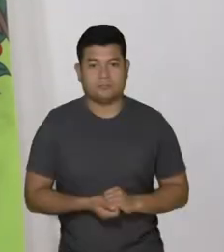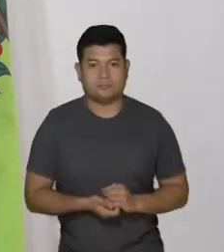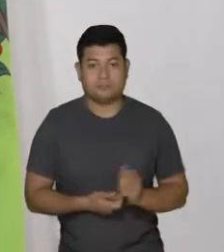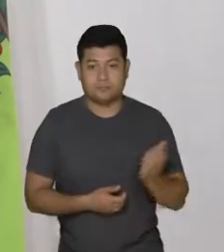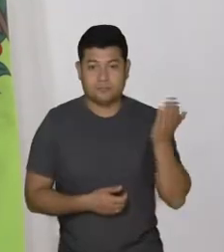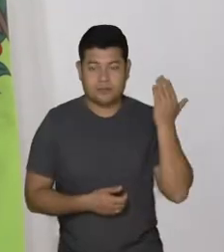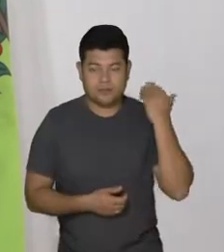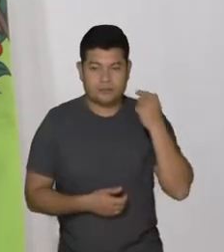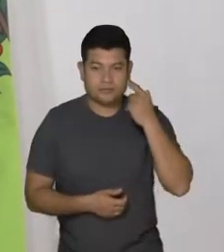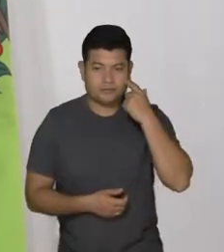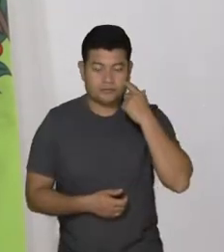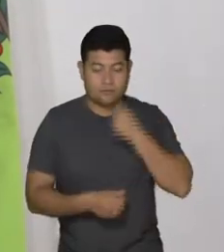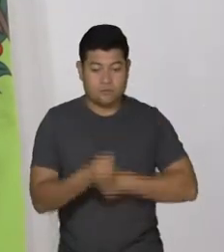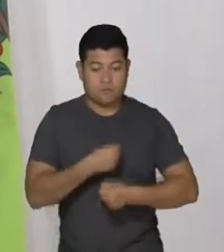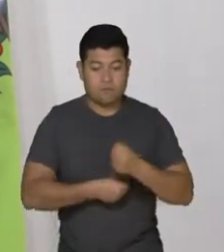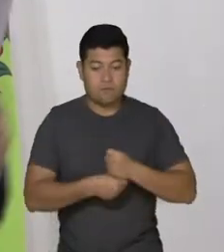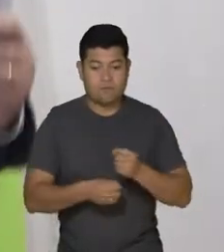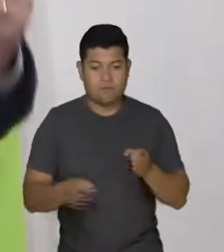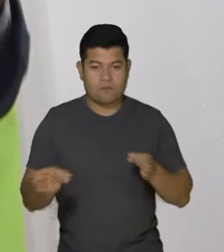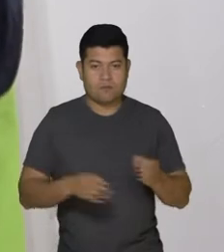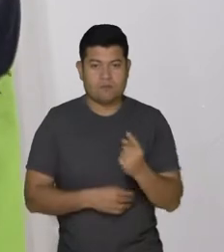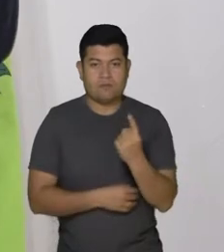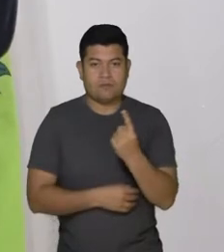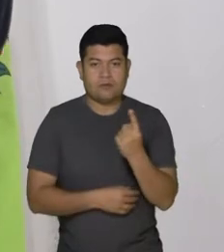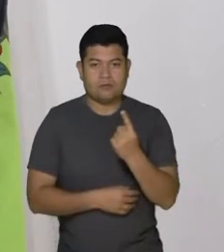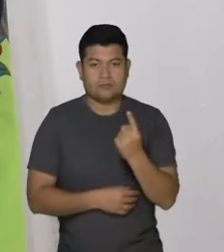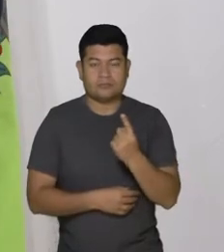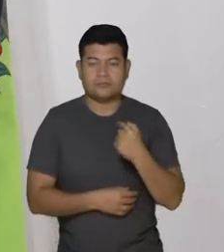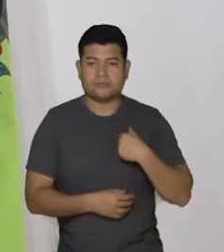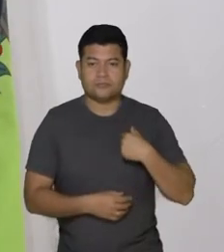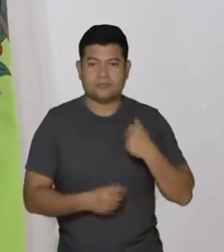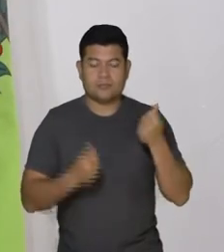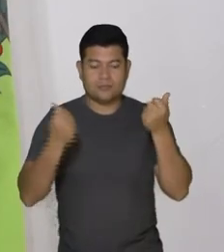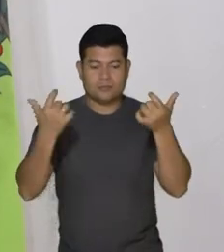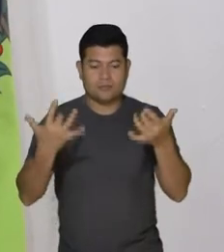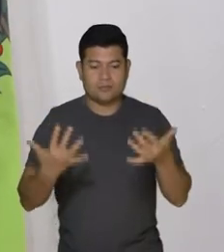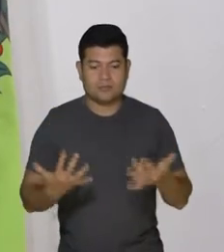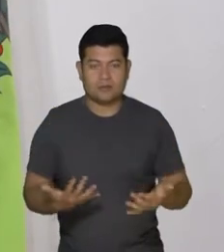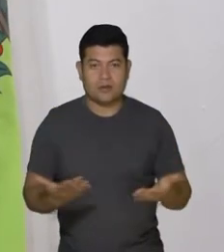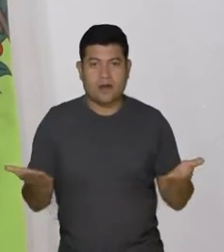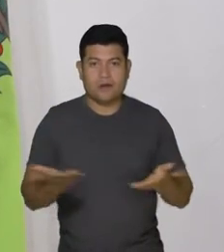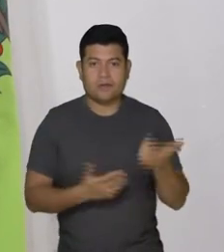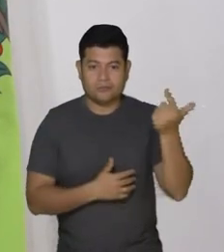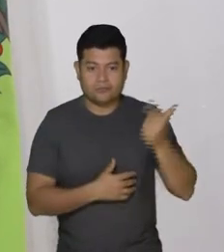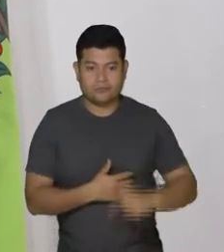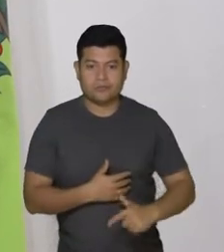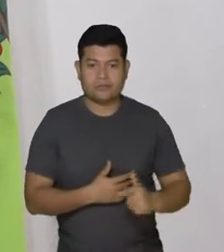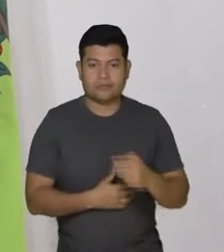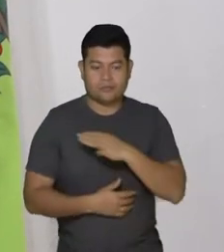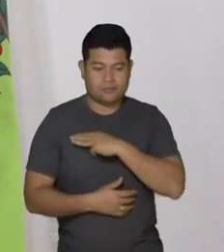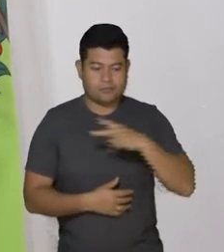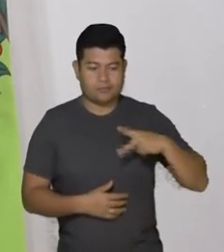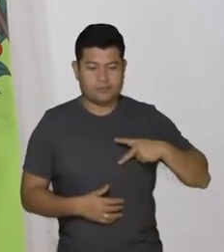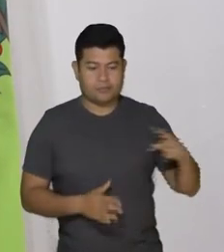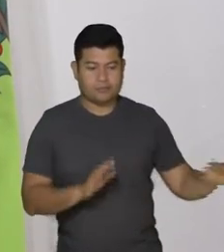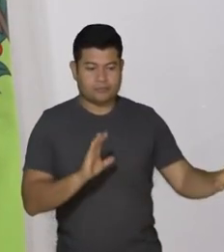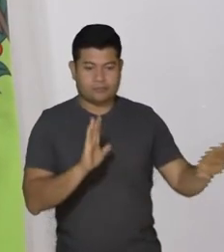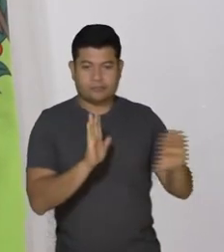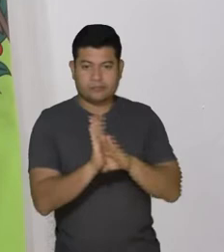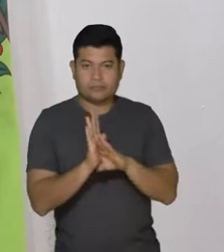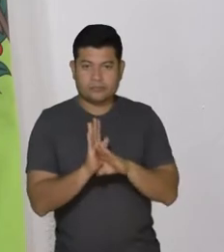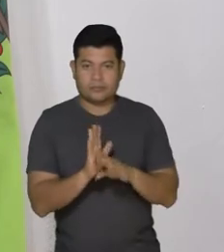atrás e agora tá aqui recebido do Ministério Público chegou a minhas